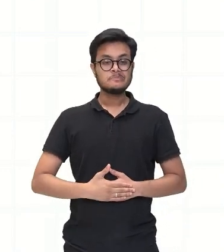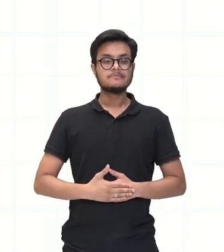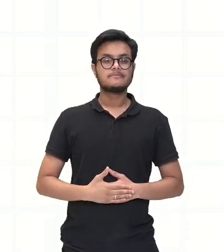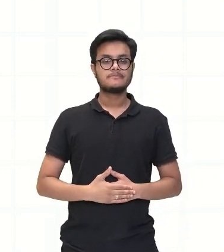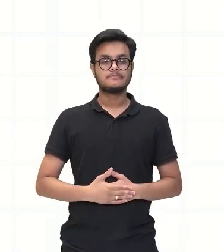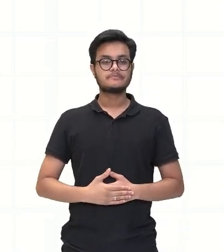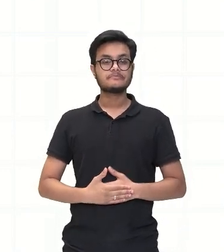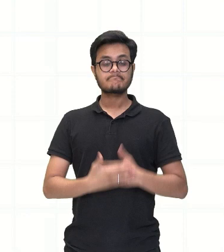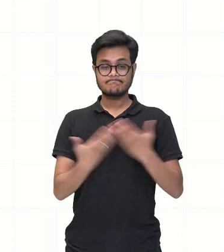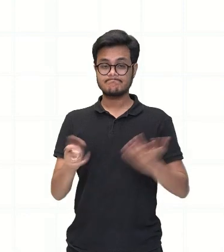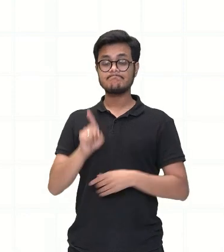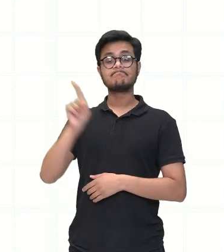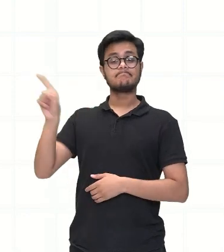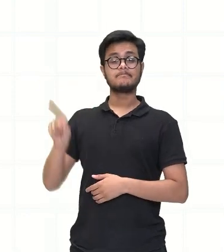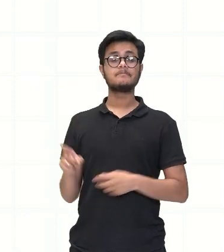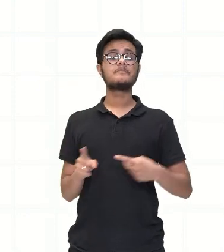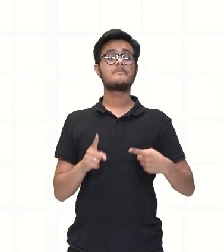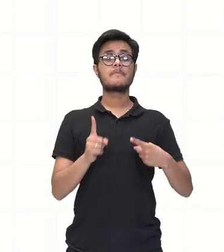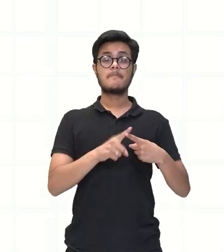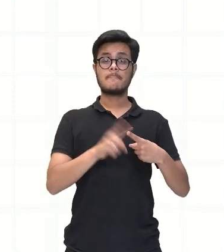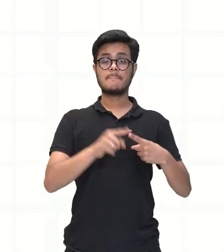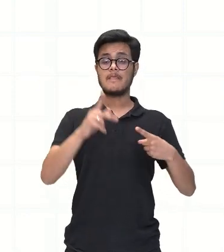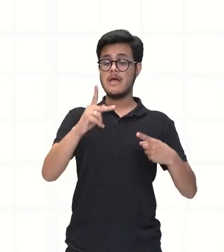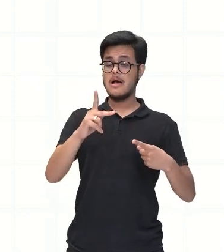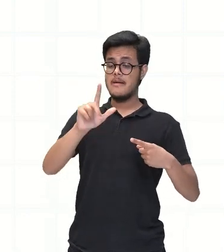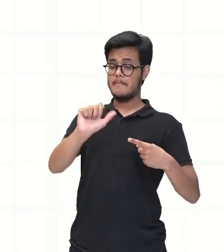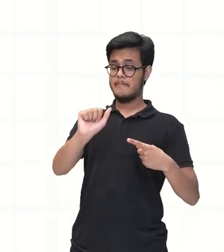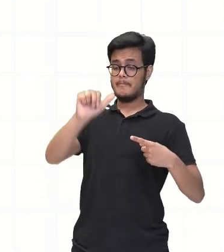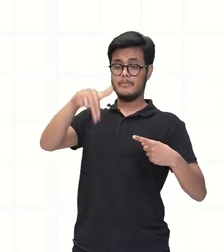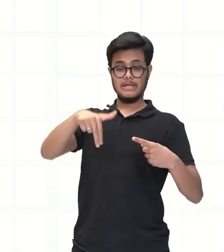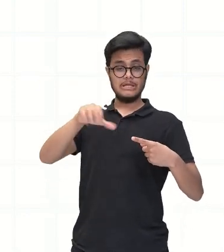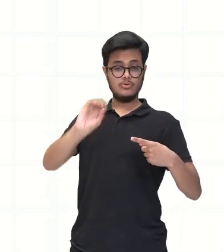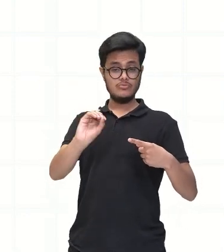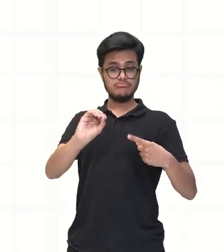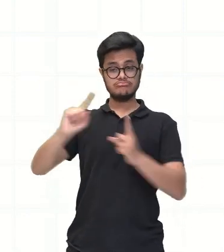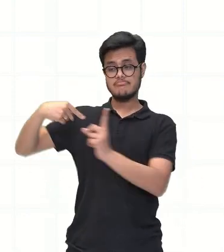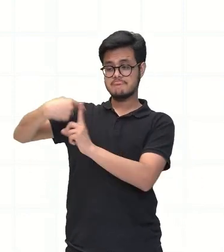Aqui. Plano mais alto vai formar a palavra?